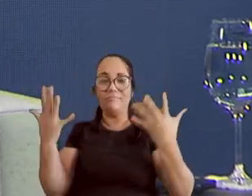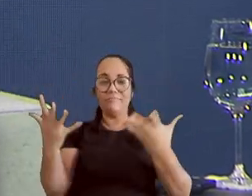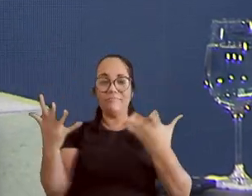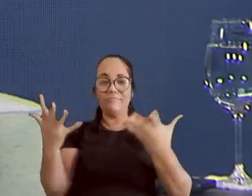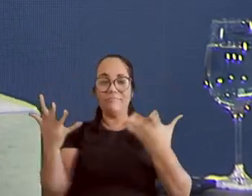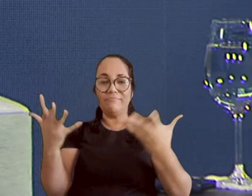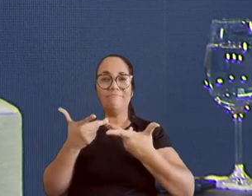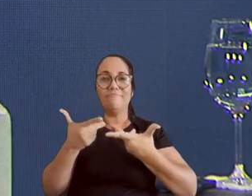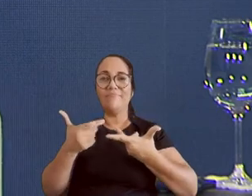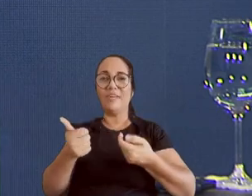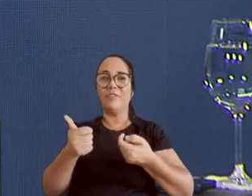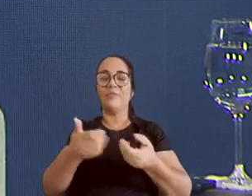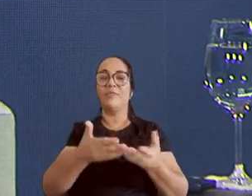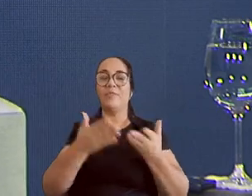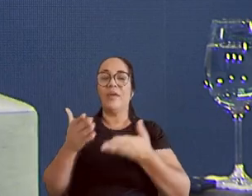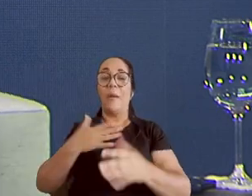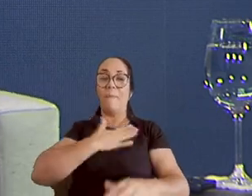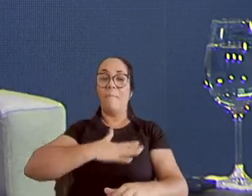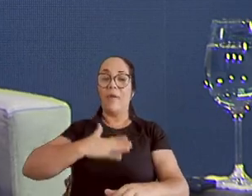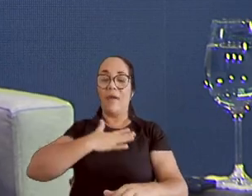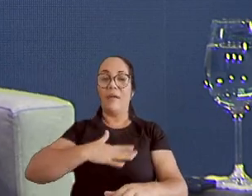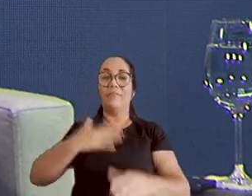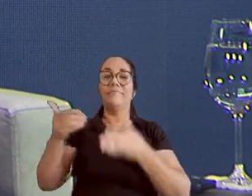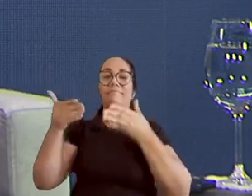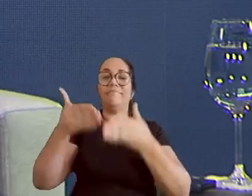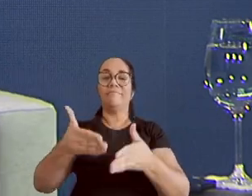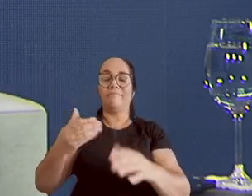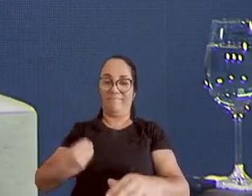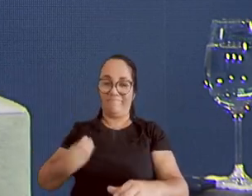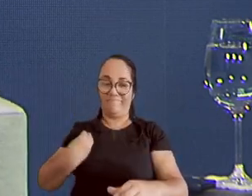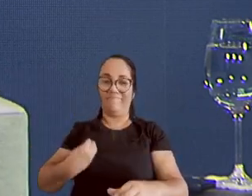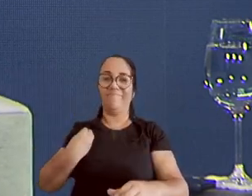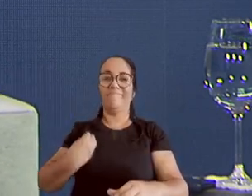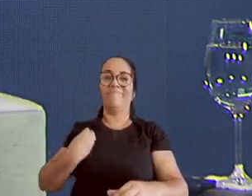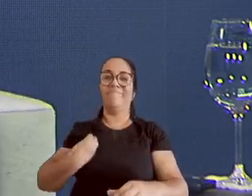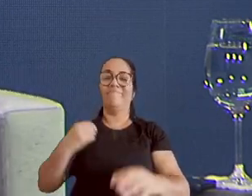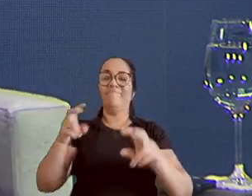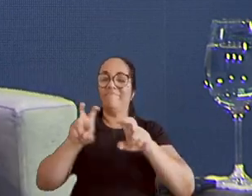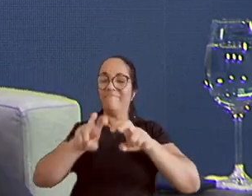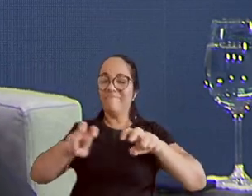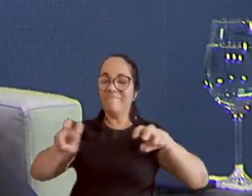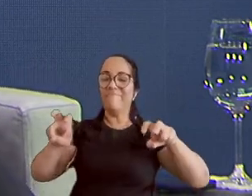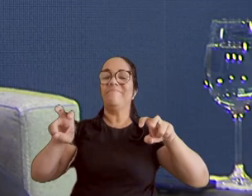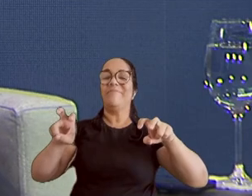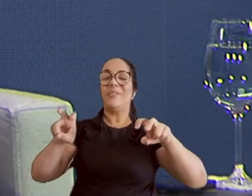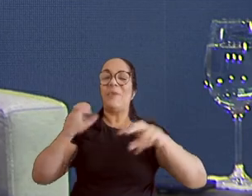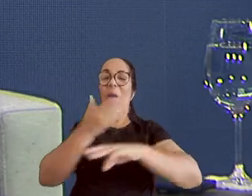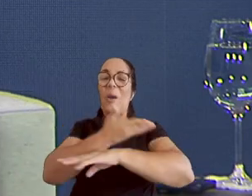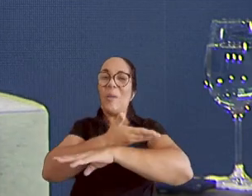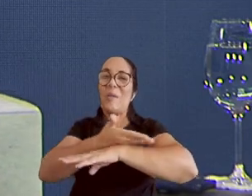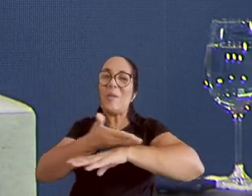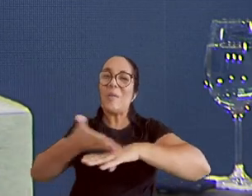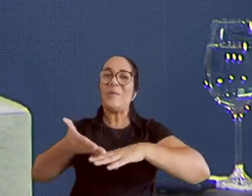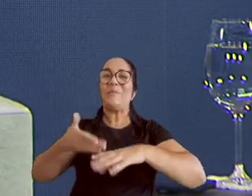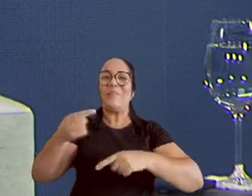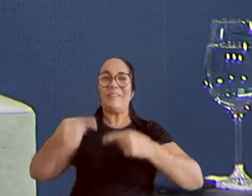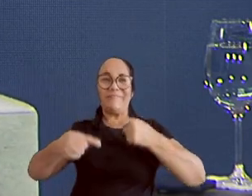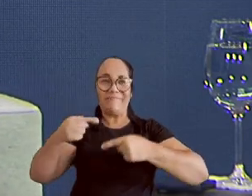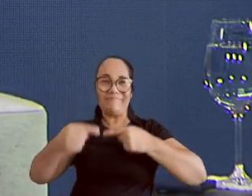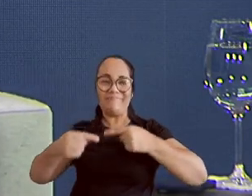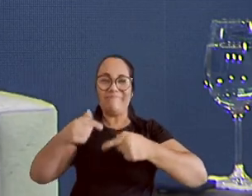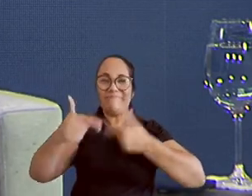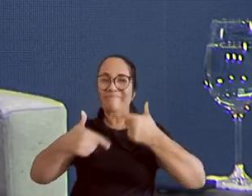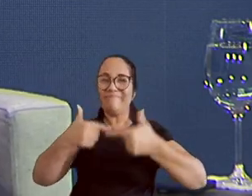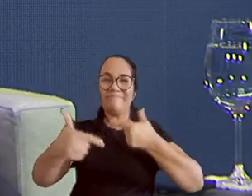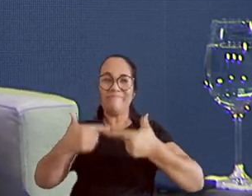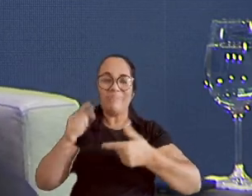e é um prazer estar aqui com os companheiros e pessoas que a gente tá acostumado a lidar no dia a dia e dividir